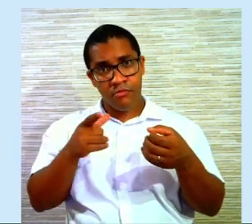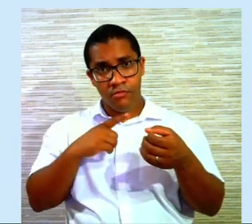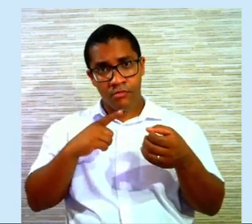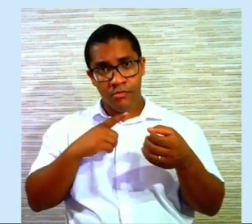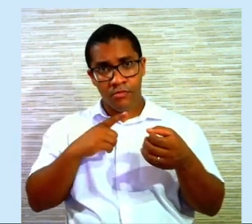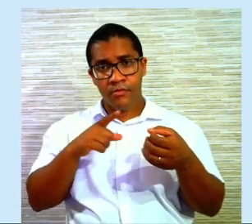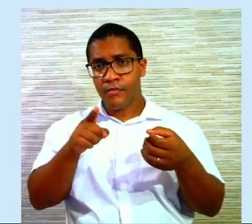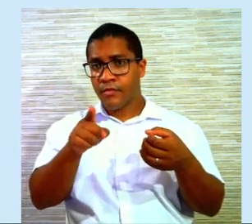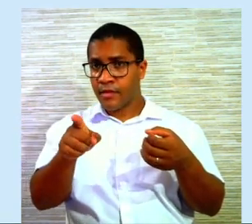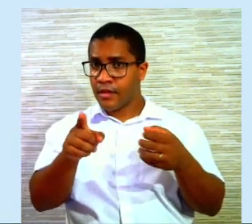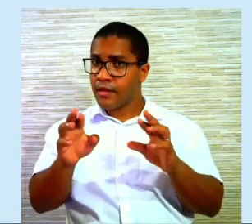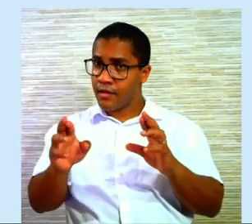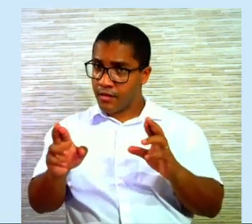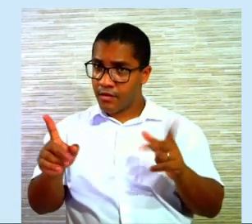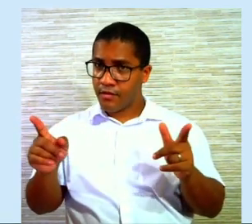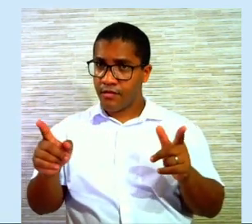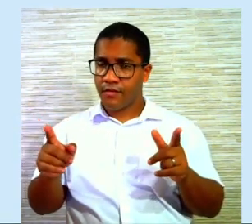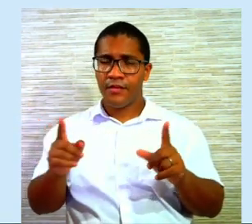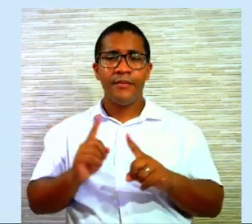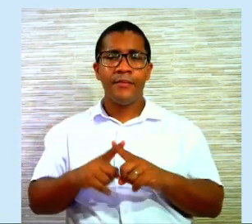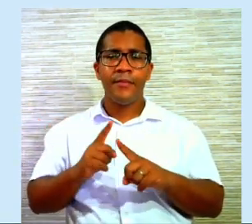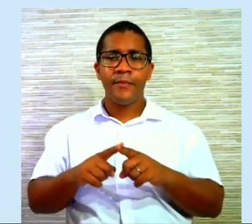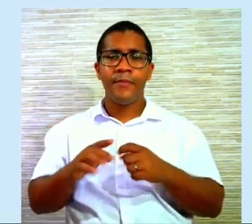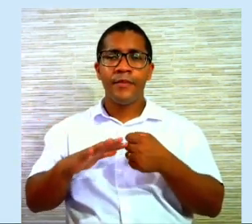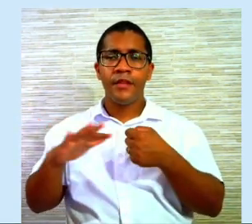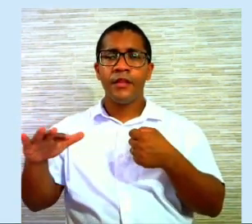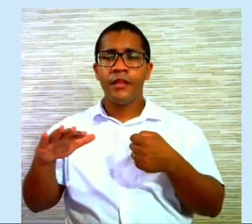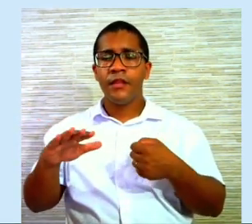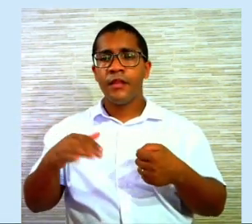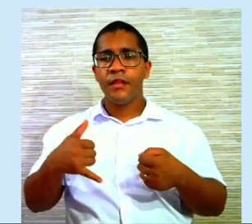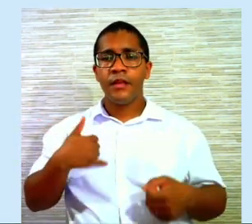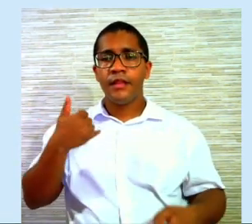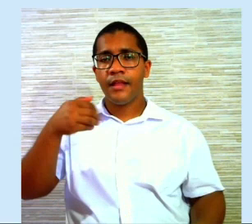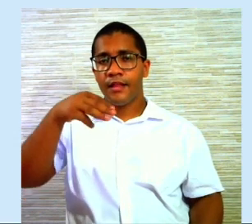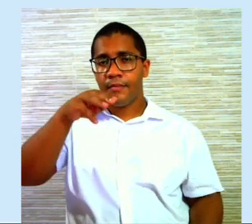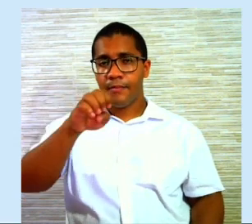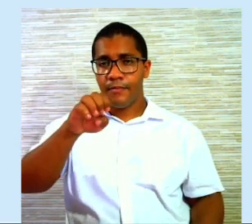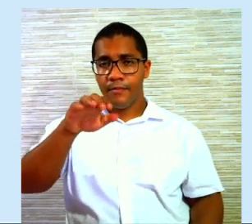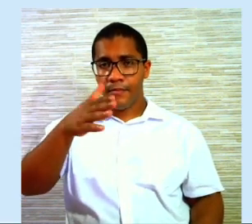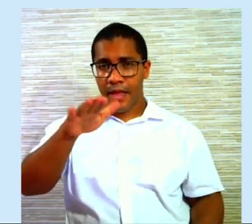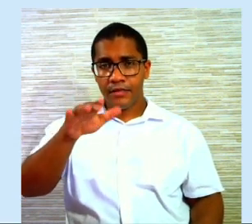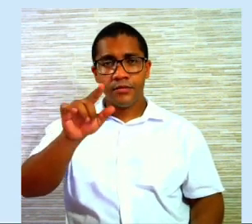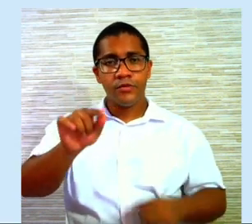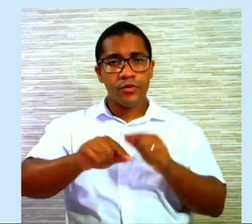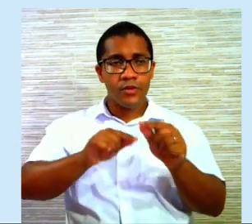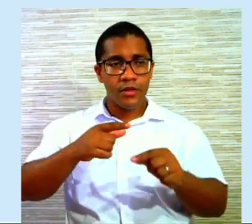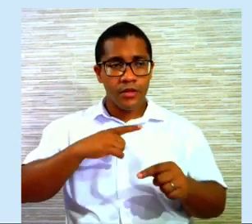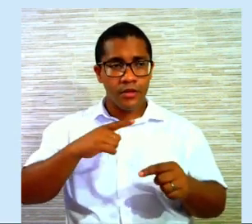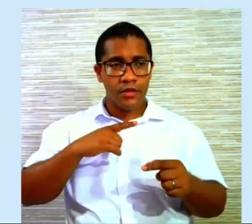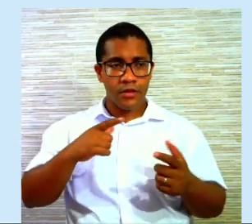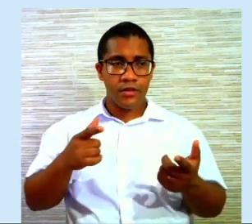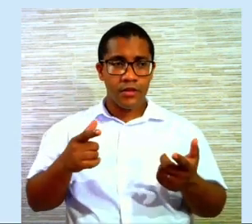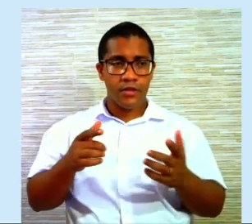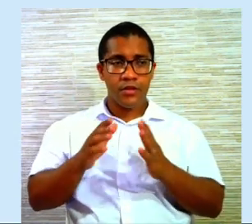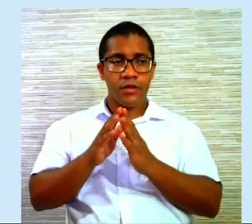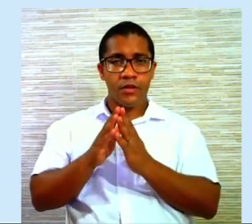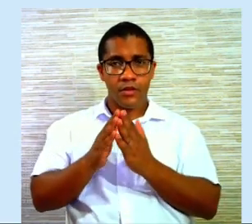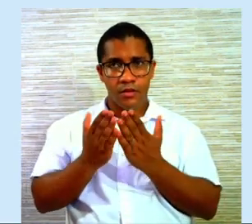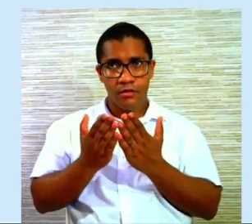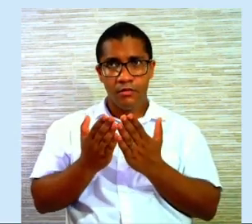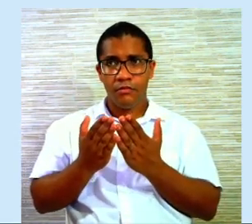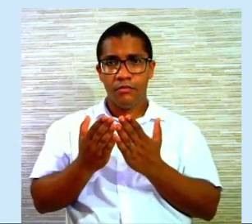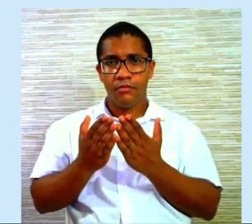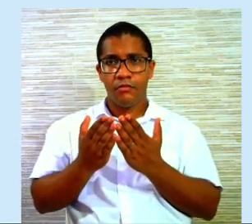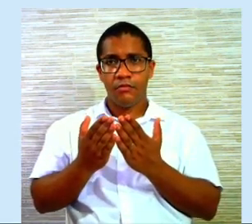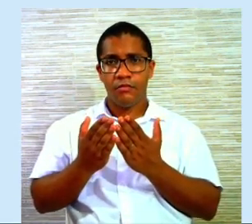e na realidade era diferente. Porque na Idade Média vocês vão ter burguesia, você vai ter